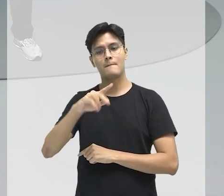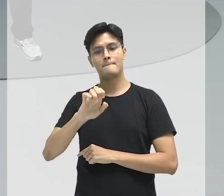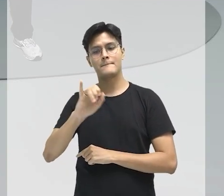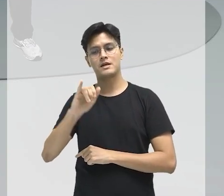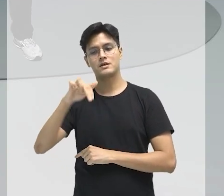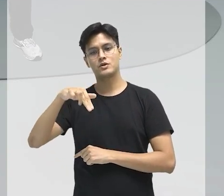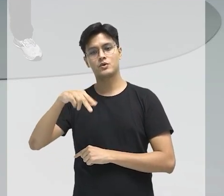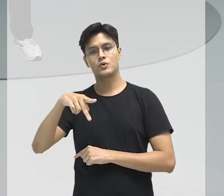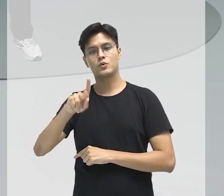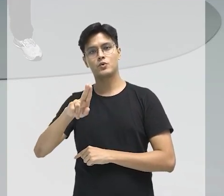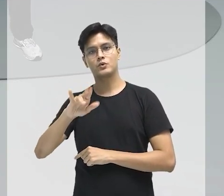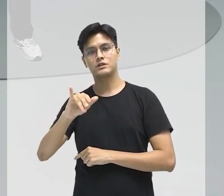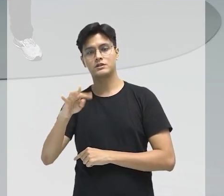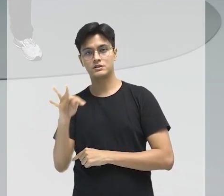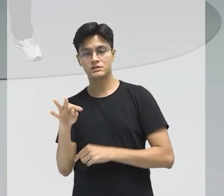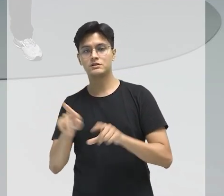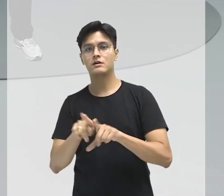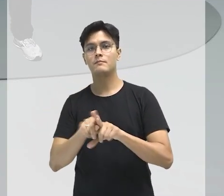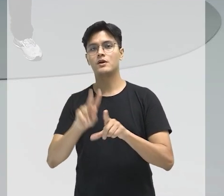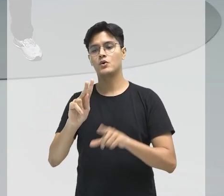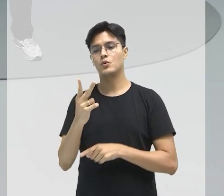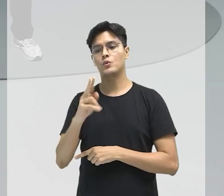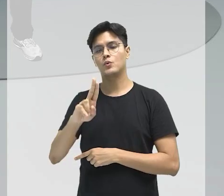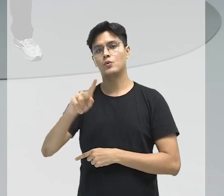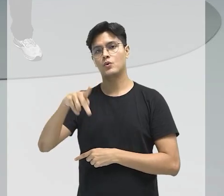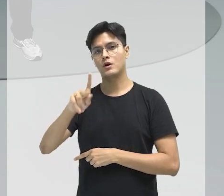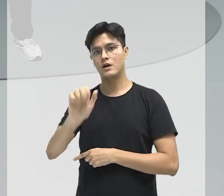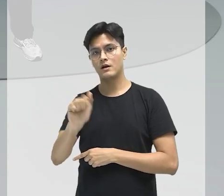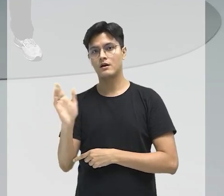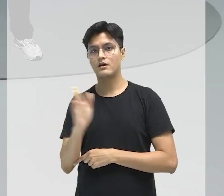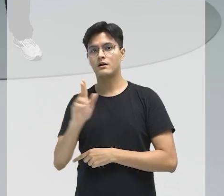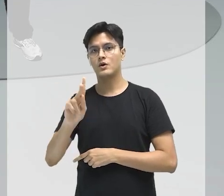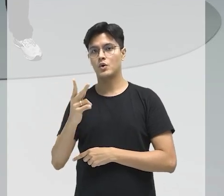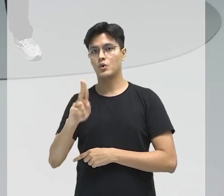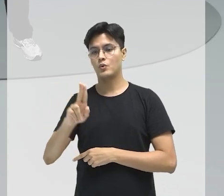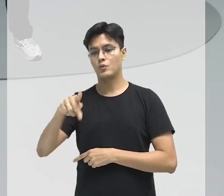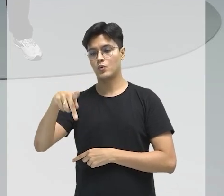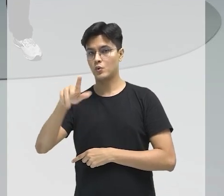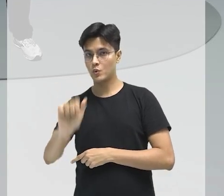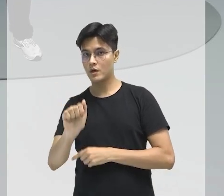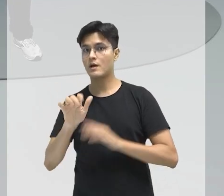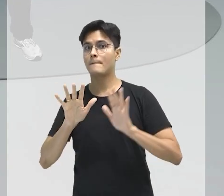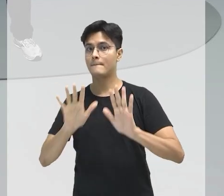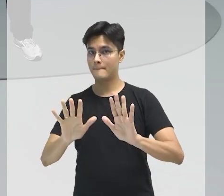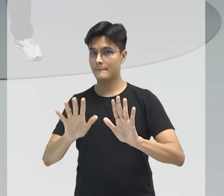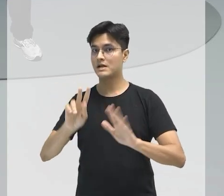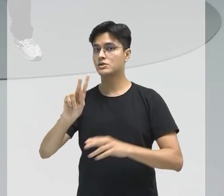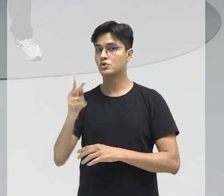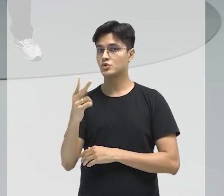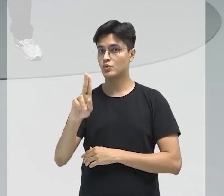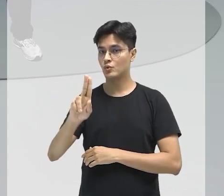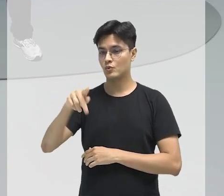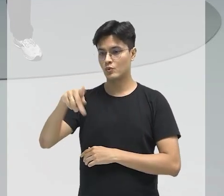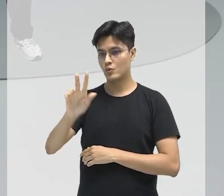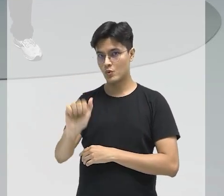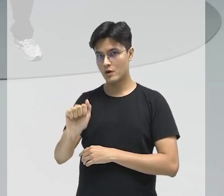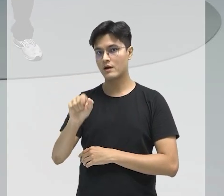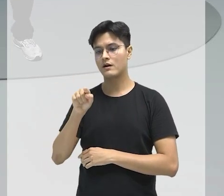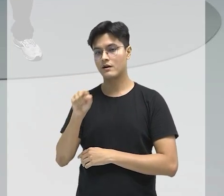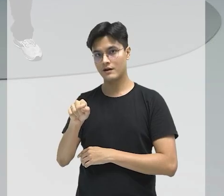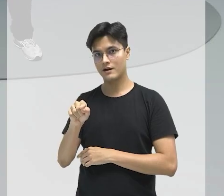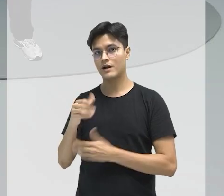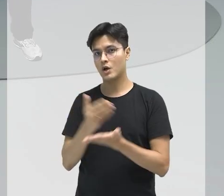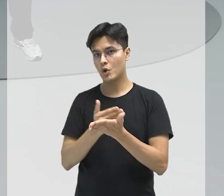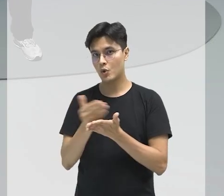isso? E o Uka Uka, tá? Só que o Uka Uka vai para onde? Pro solo ali, de